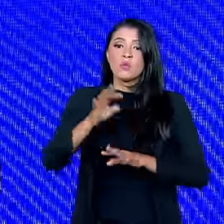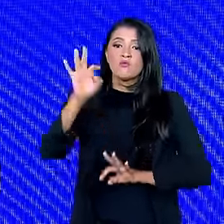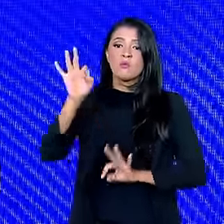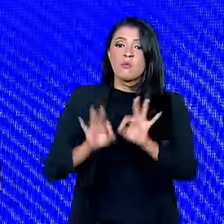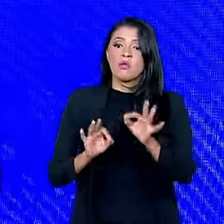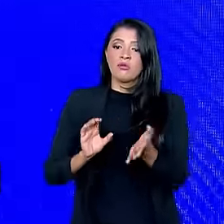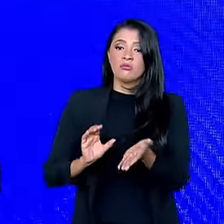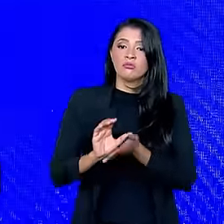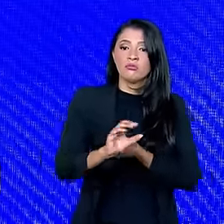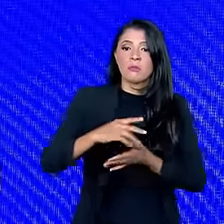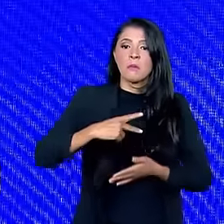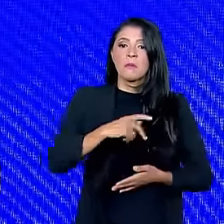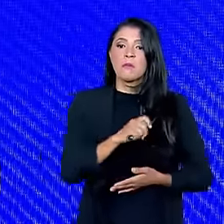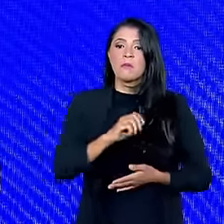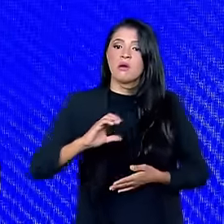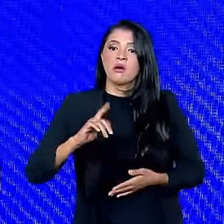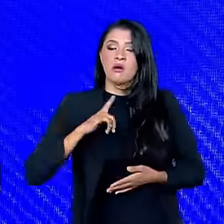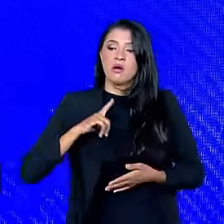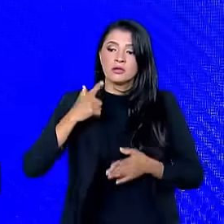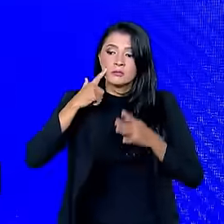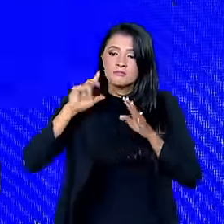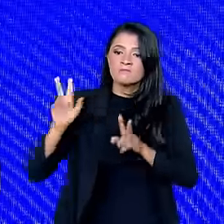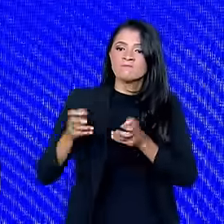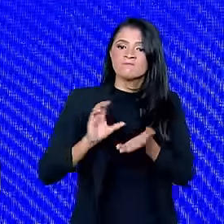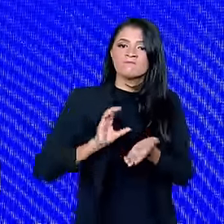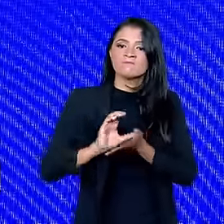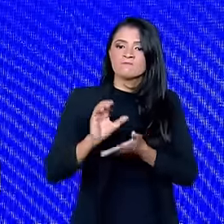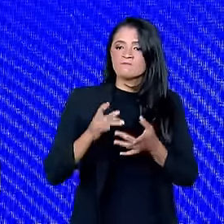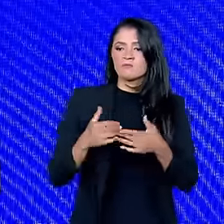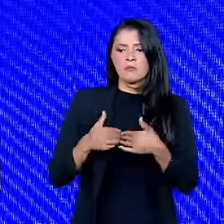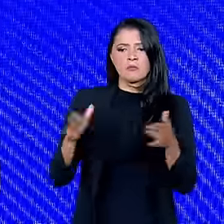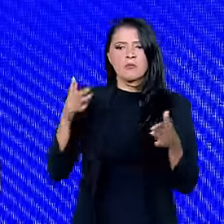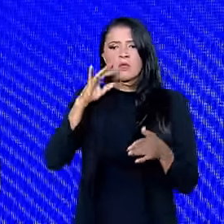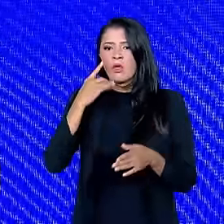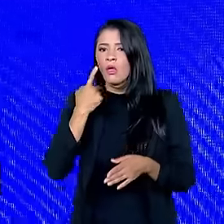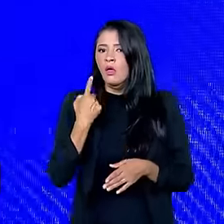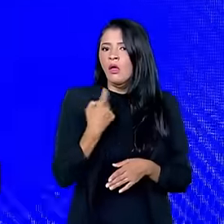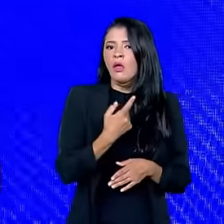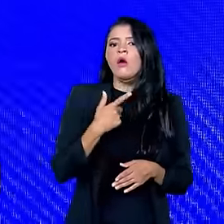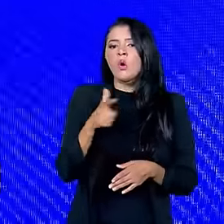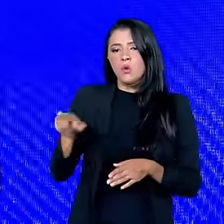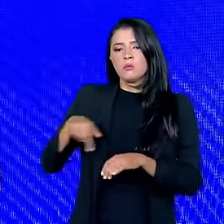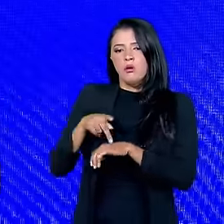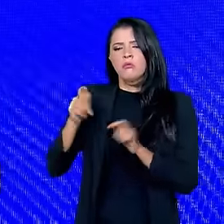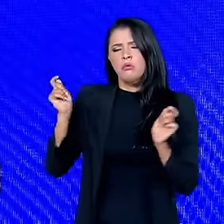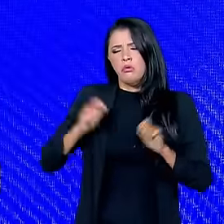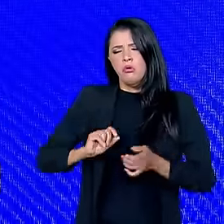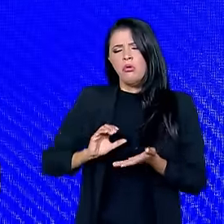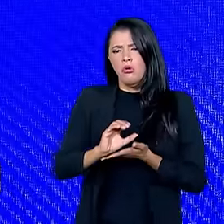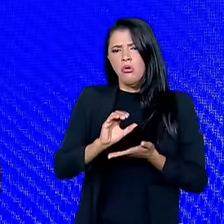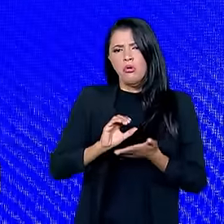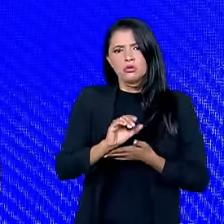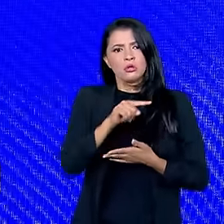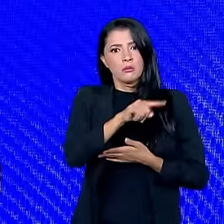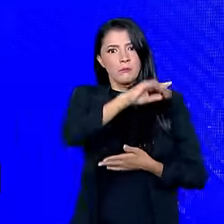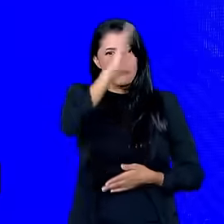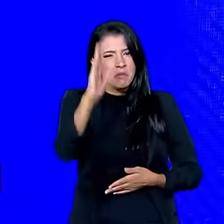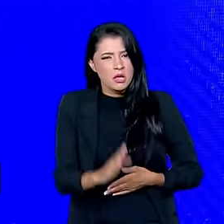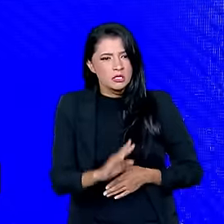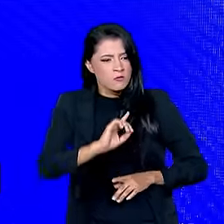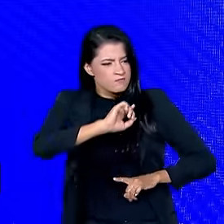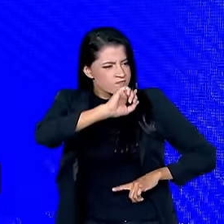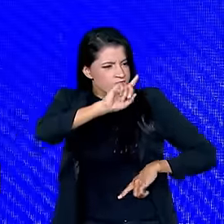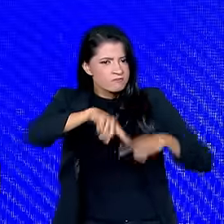investimento que contempla oportunidades de investimentos abertas e atrativas para estrangeiros. Queremos transformar o Brasil em